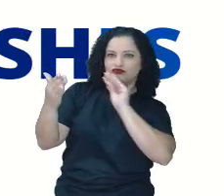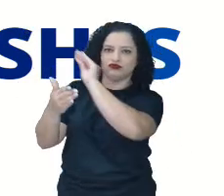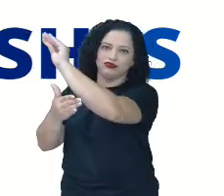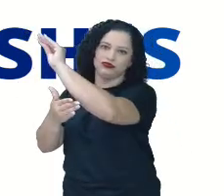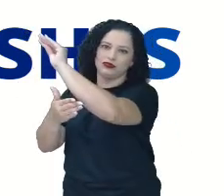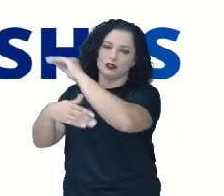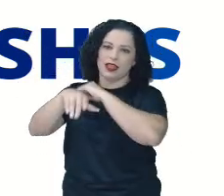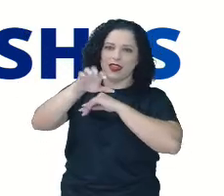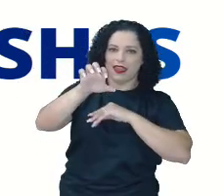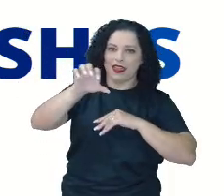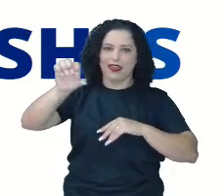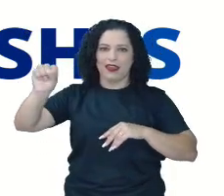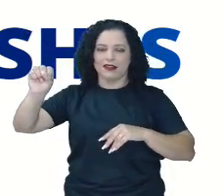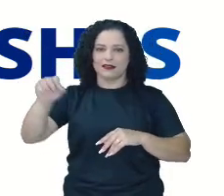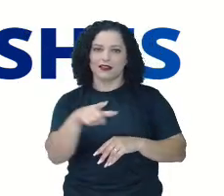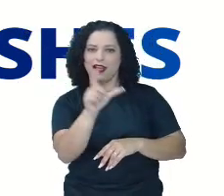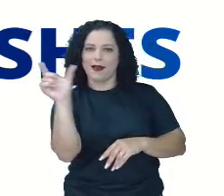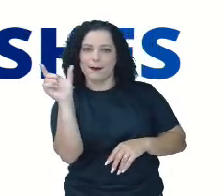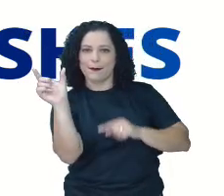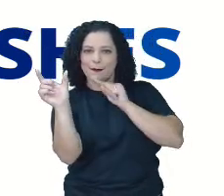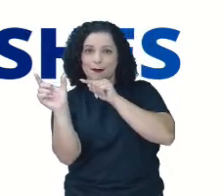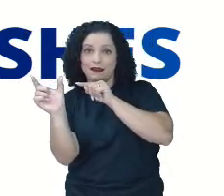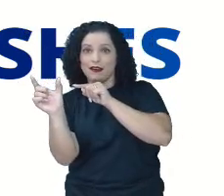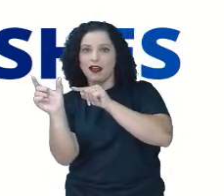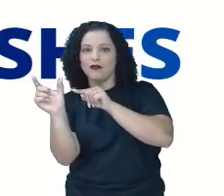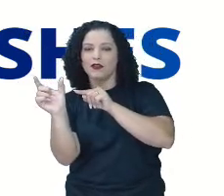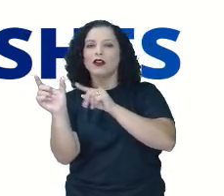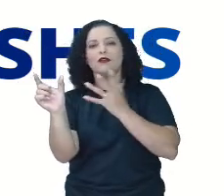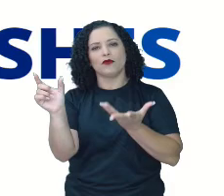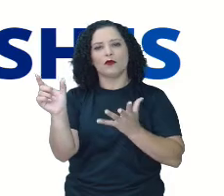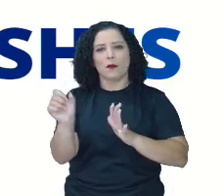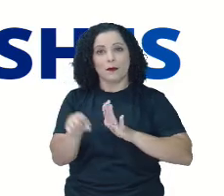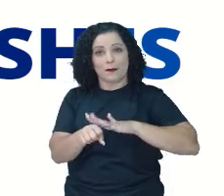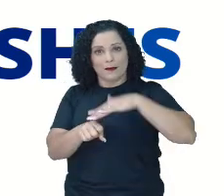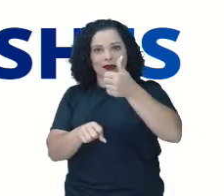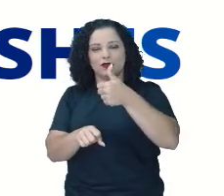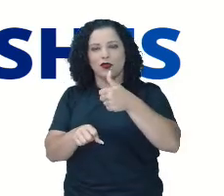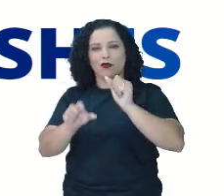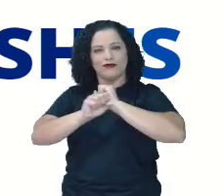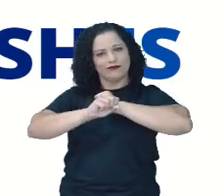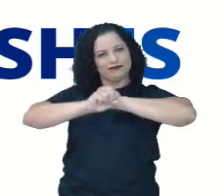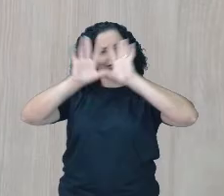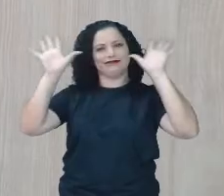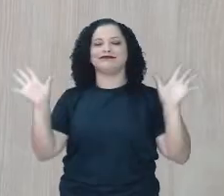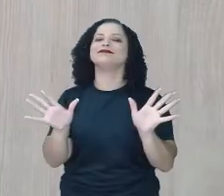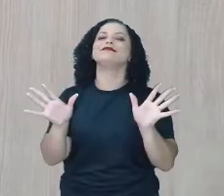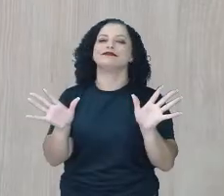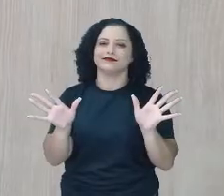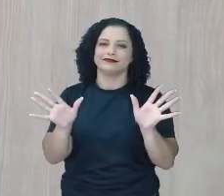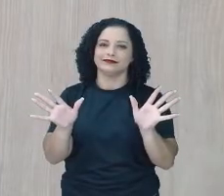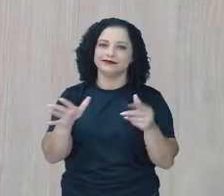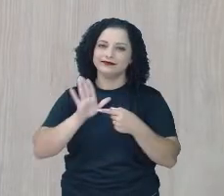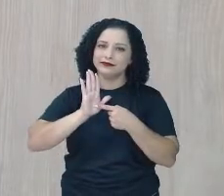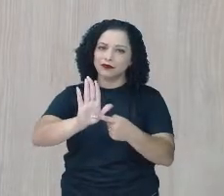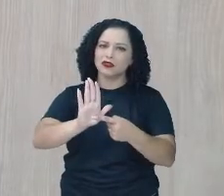além do S, você transformou um chiado final em uma outra sílaba. Ou seja, você distinguiu sonoramente